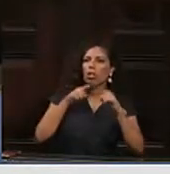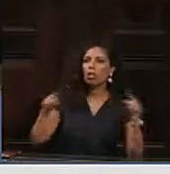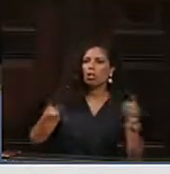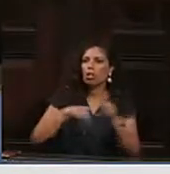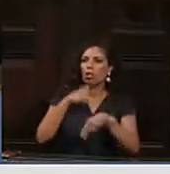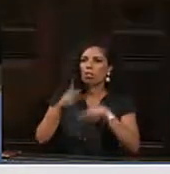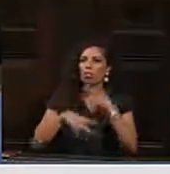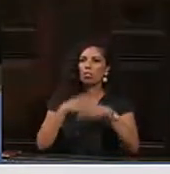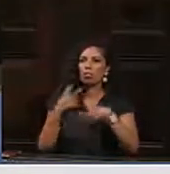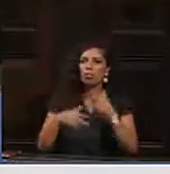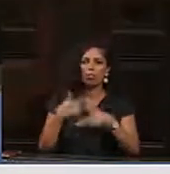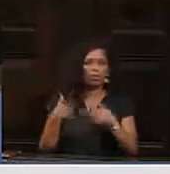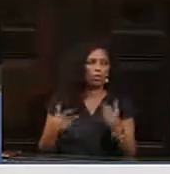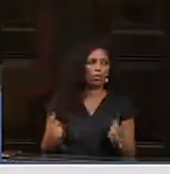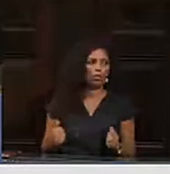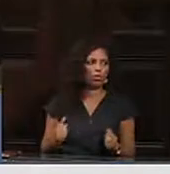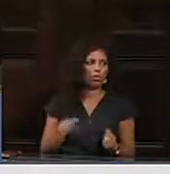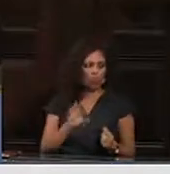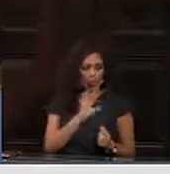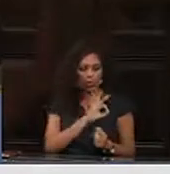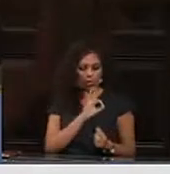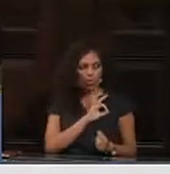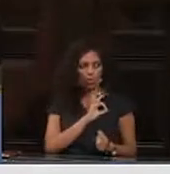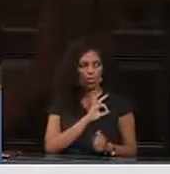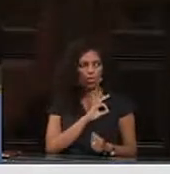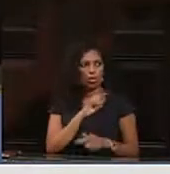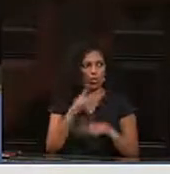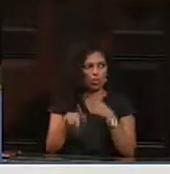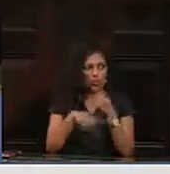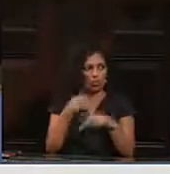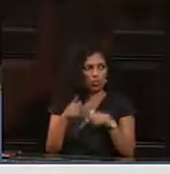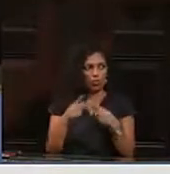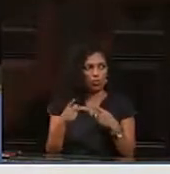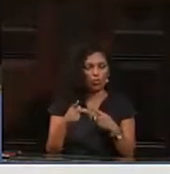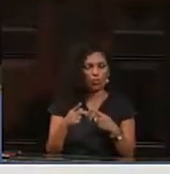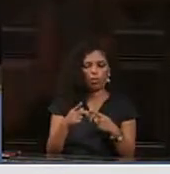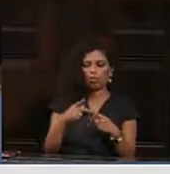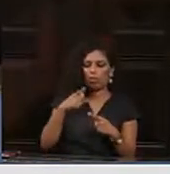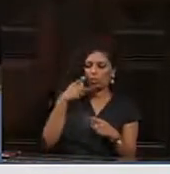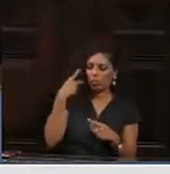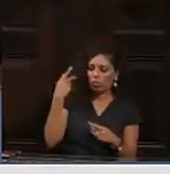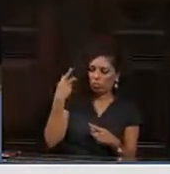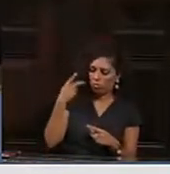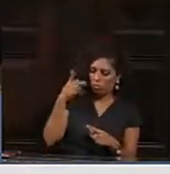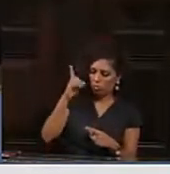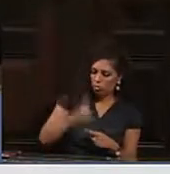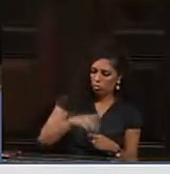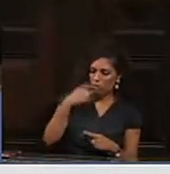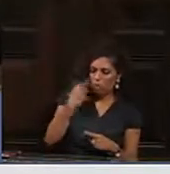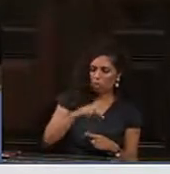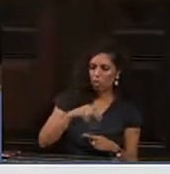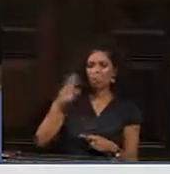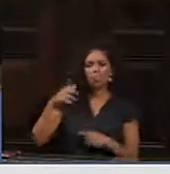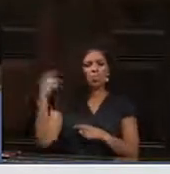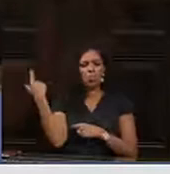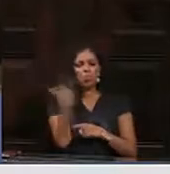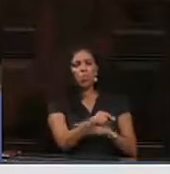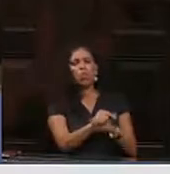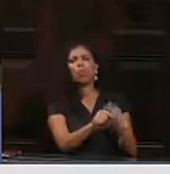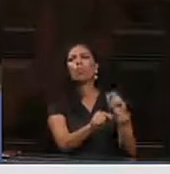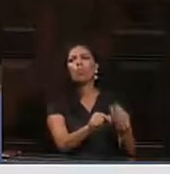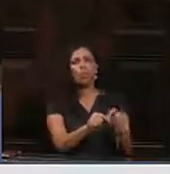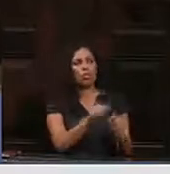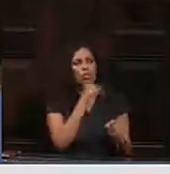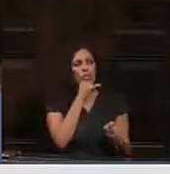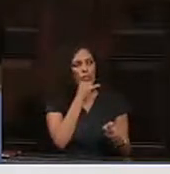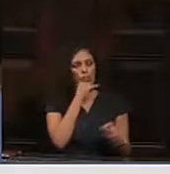tá? Aqueles policiais militares que são, que eles cobram os seus direitos. Aí qual é a repressão? O cara que mora a